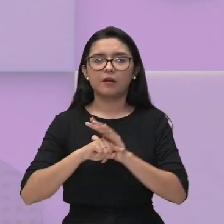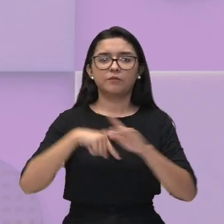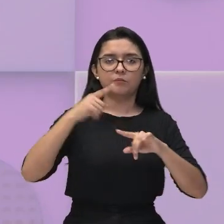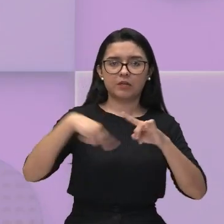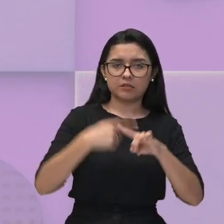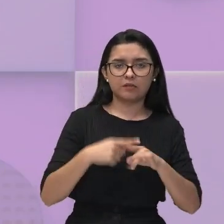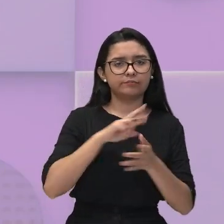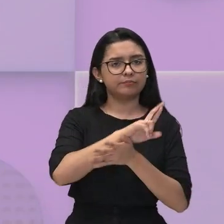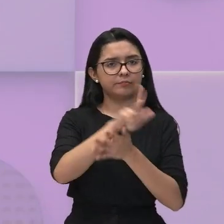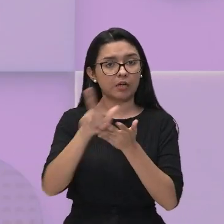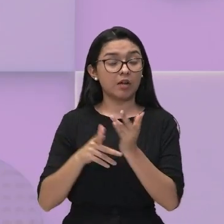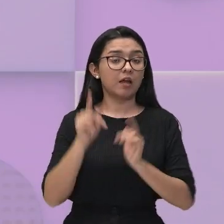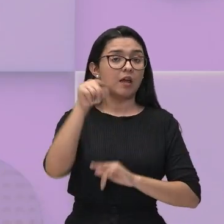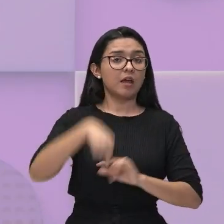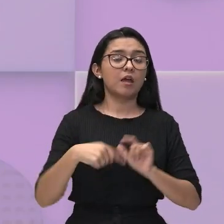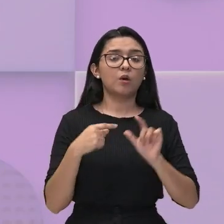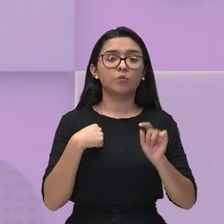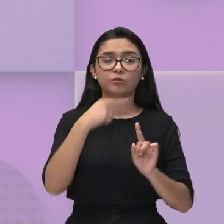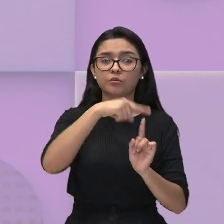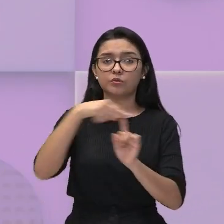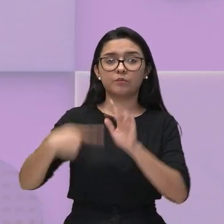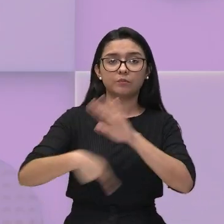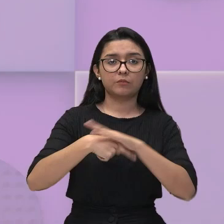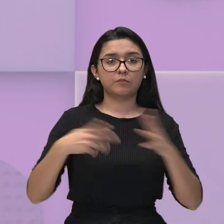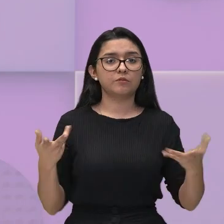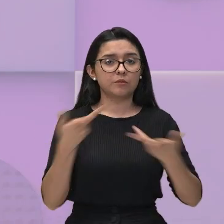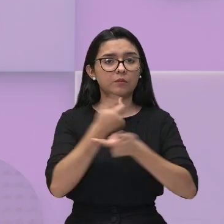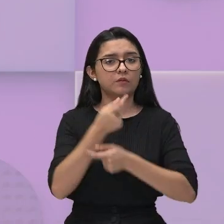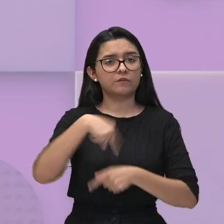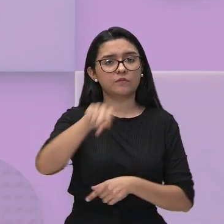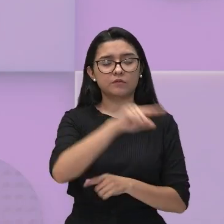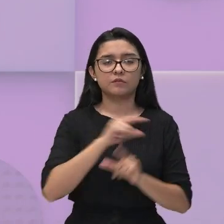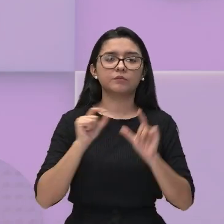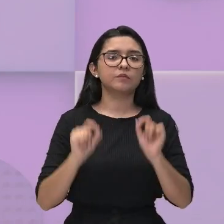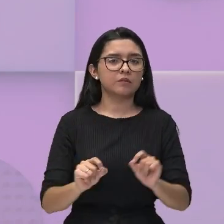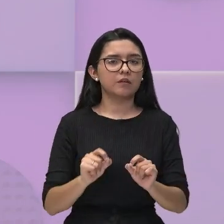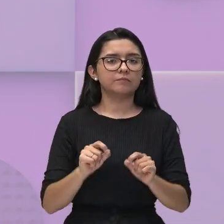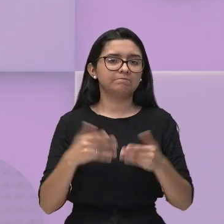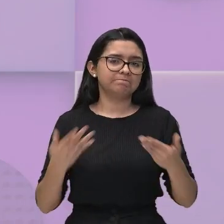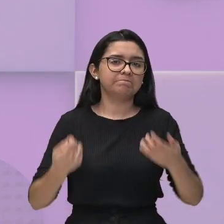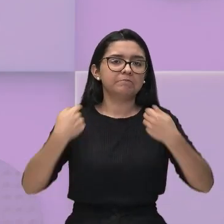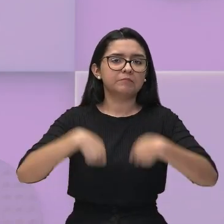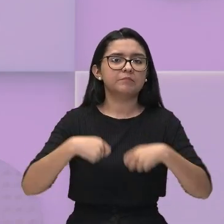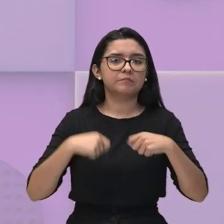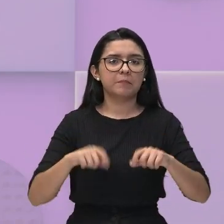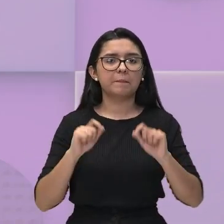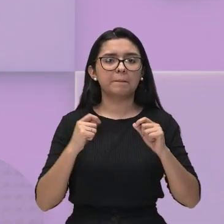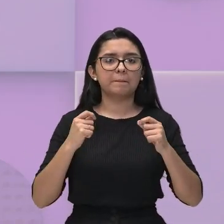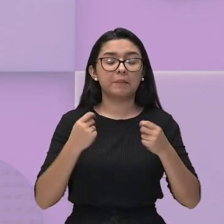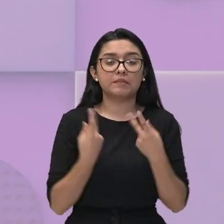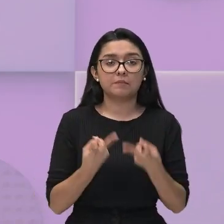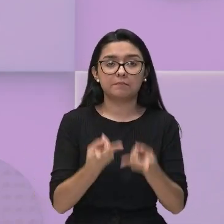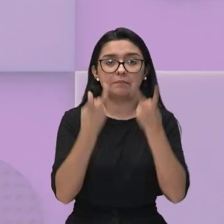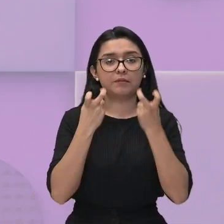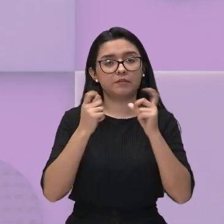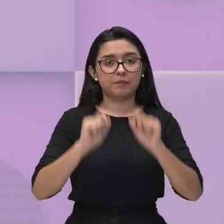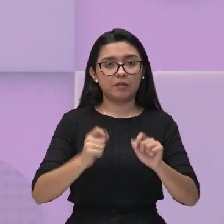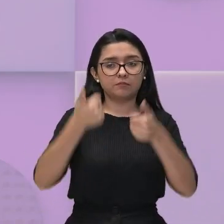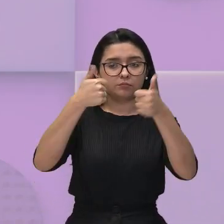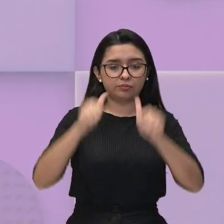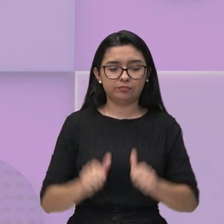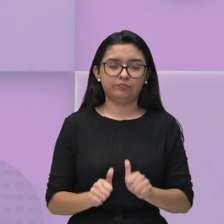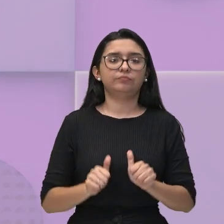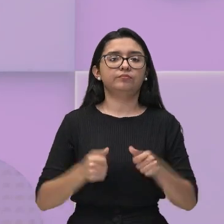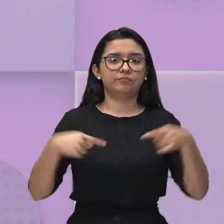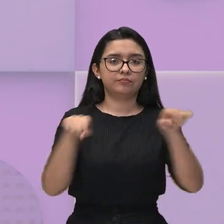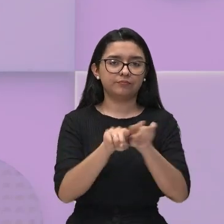multiplicação. É um tipo de habilidade na qual você vai ser cobrado no termo de percepção, de